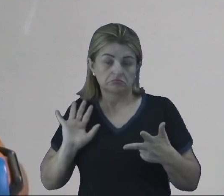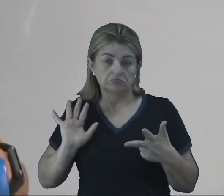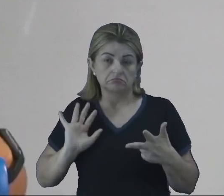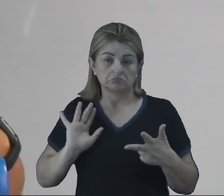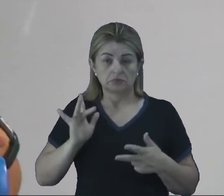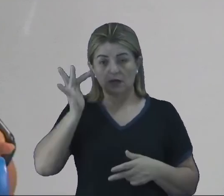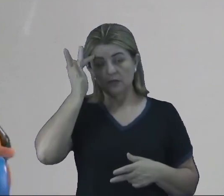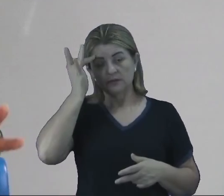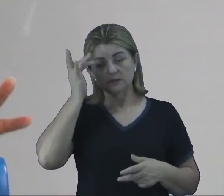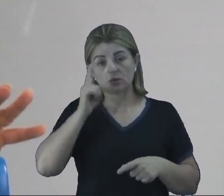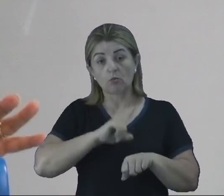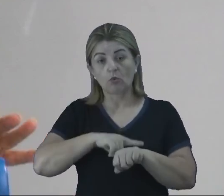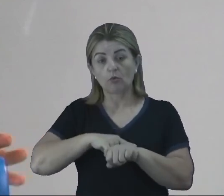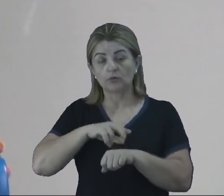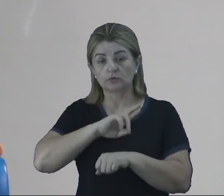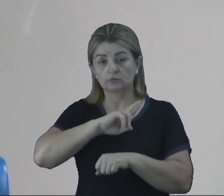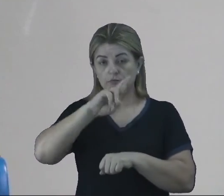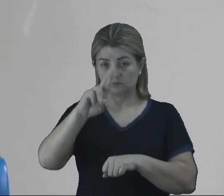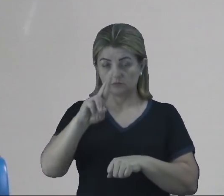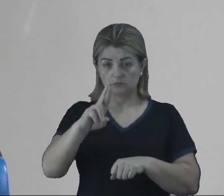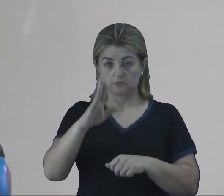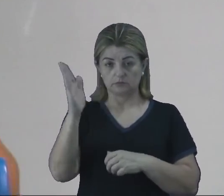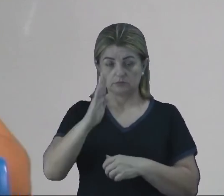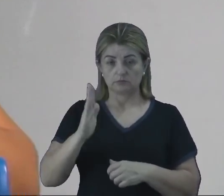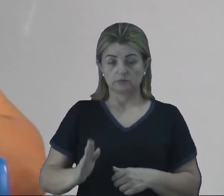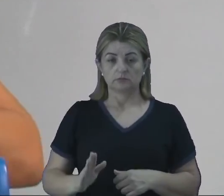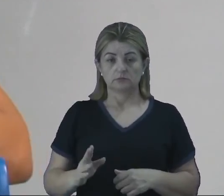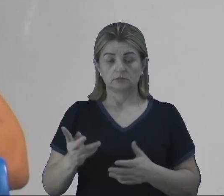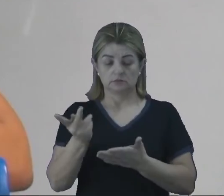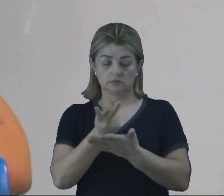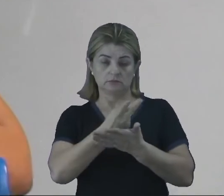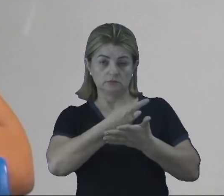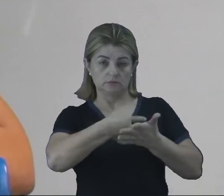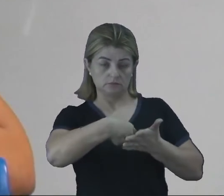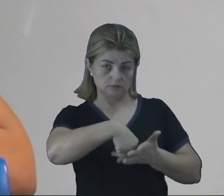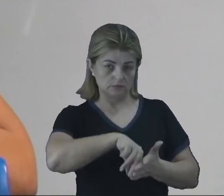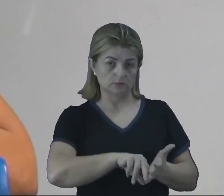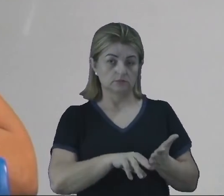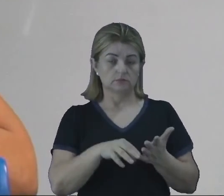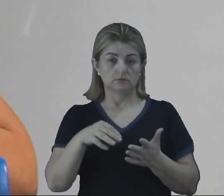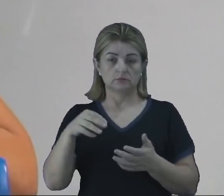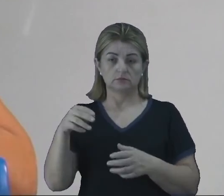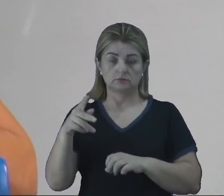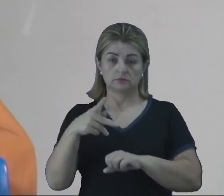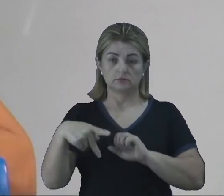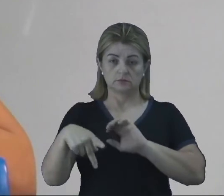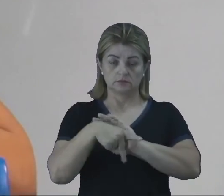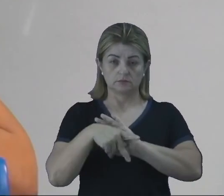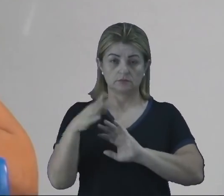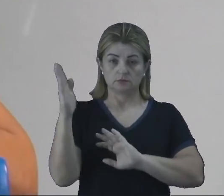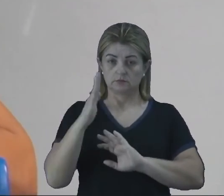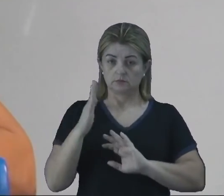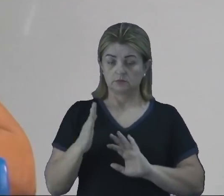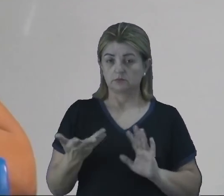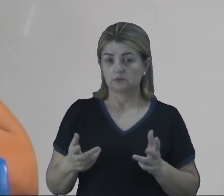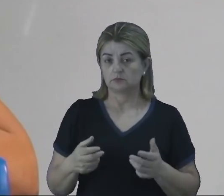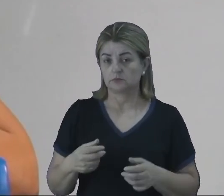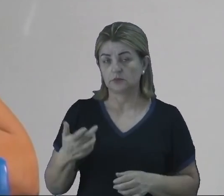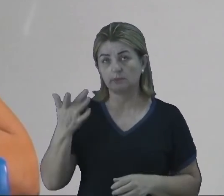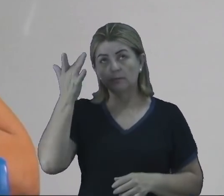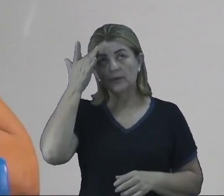a esponja das tuas vagas, de teu manto este borrão? Astros, noites, tempestades, rolai